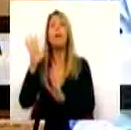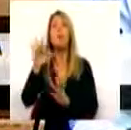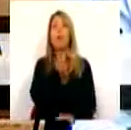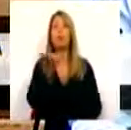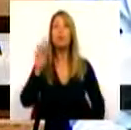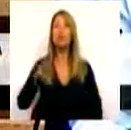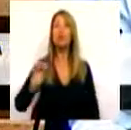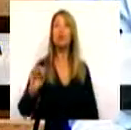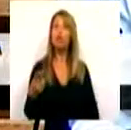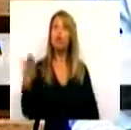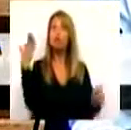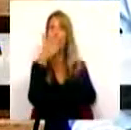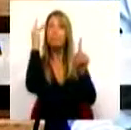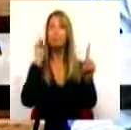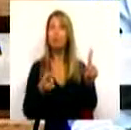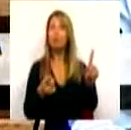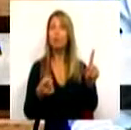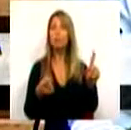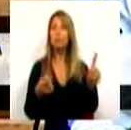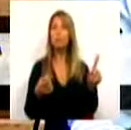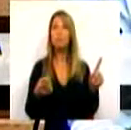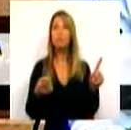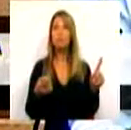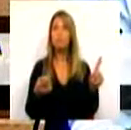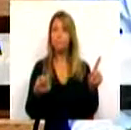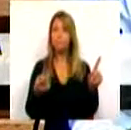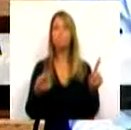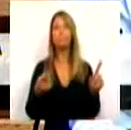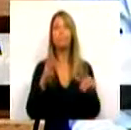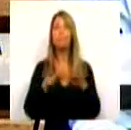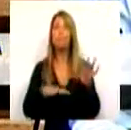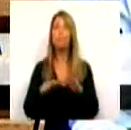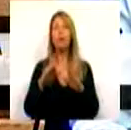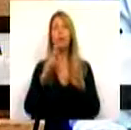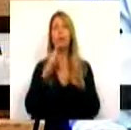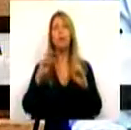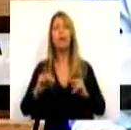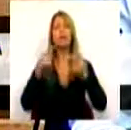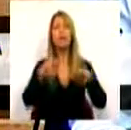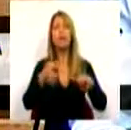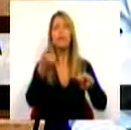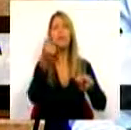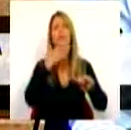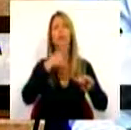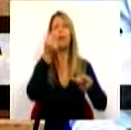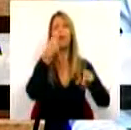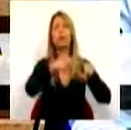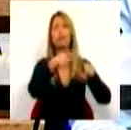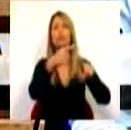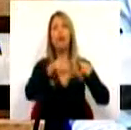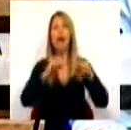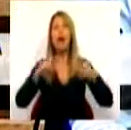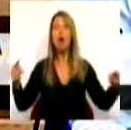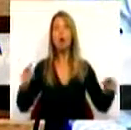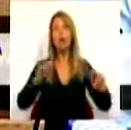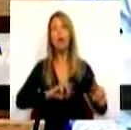euros são dedicados a poder produzir uma transferência de crédito das autarquias para o BEI, de forma a